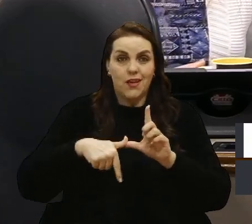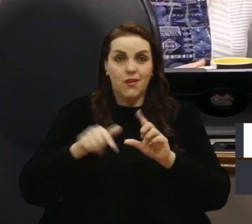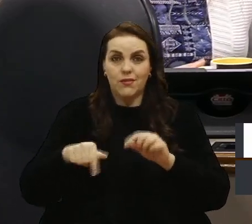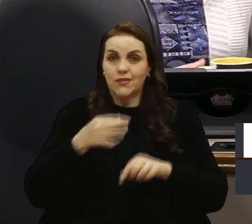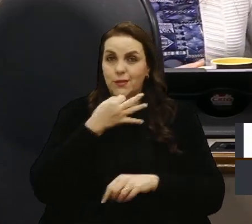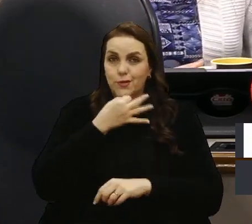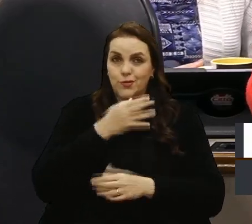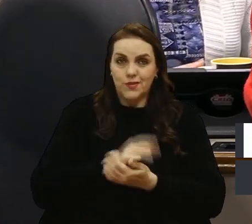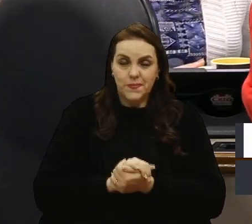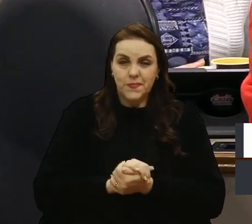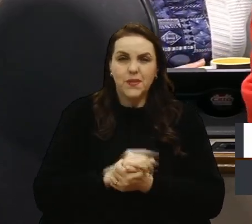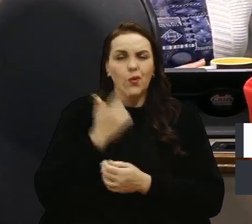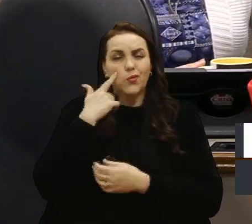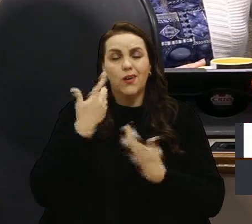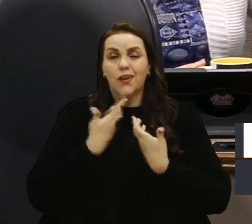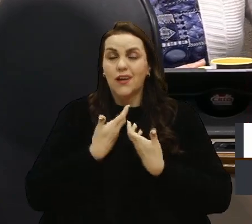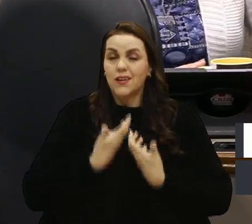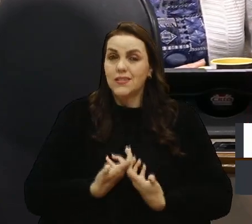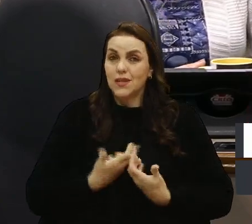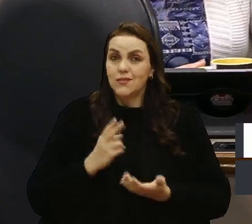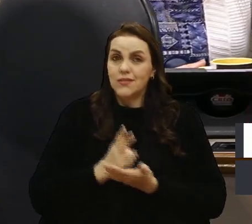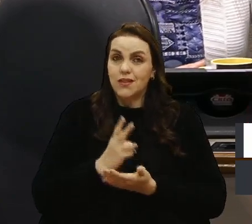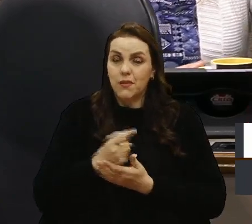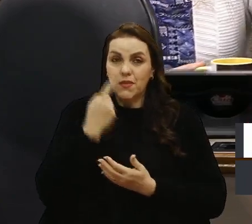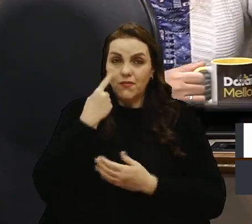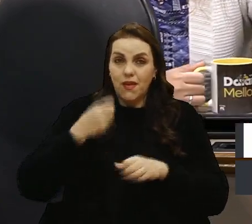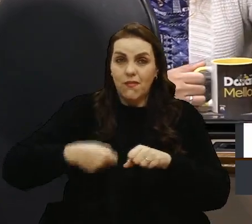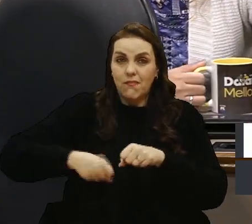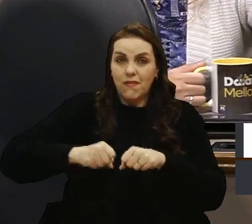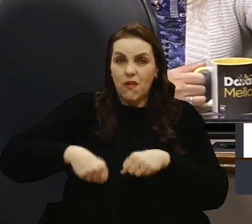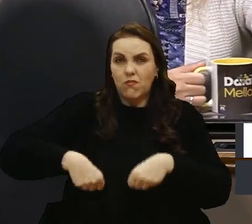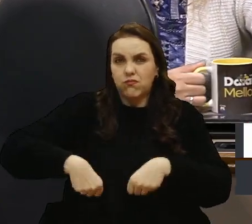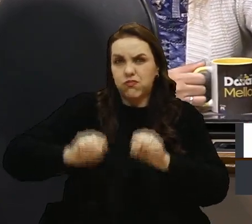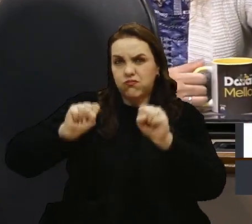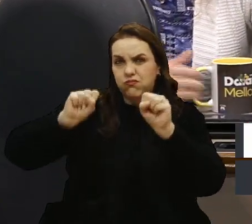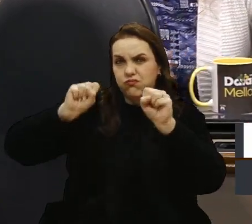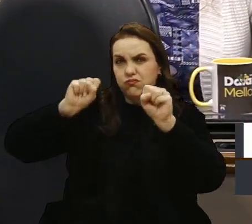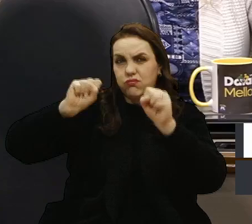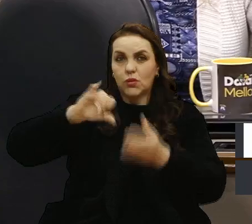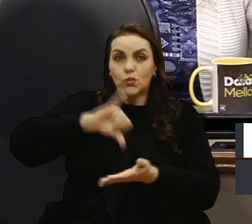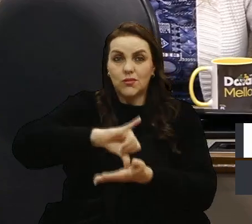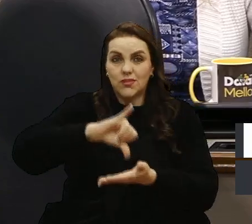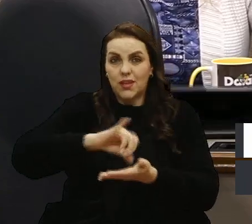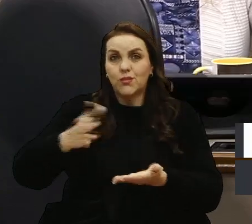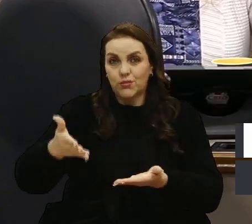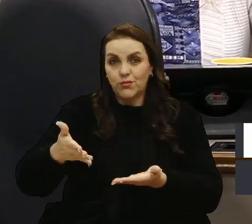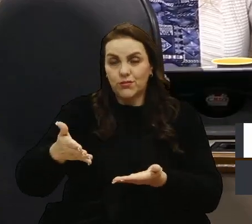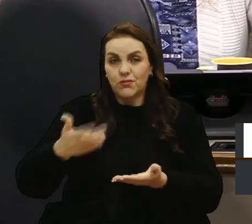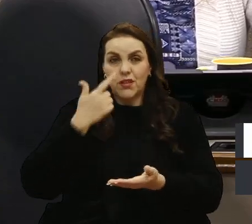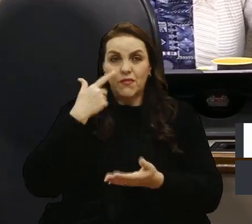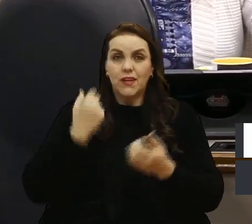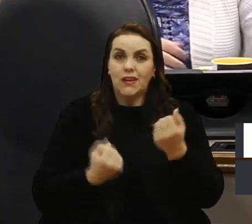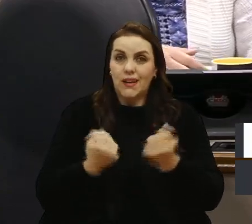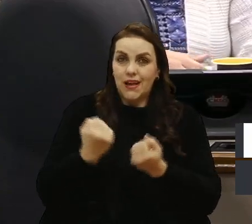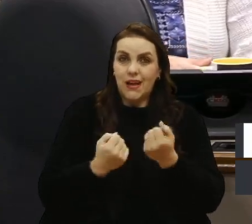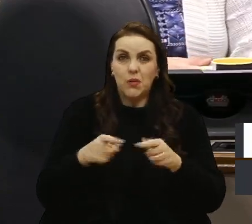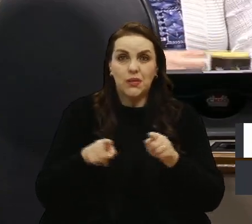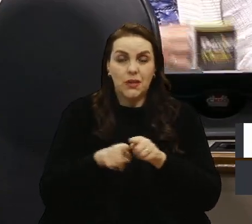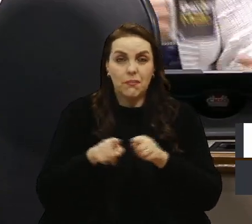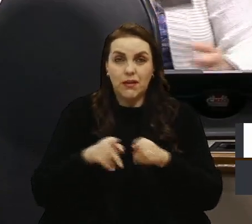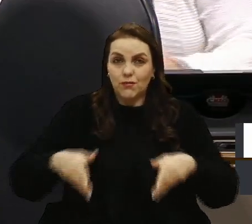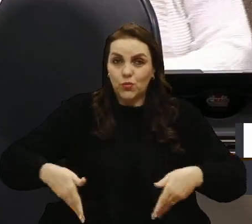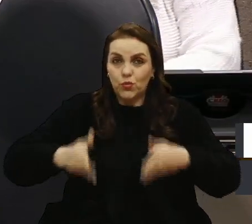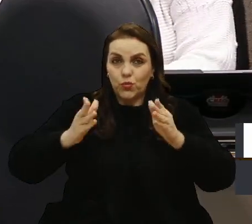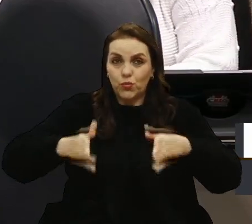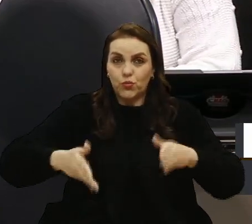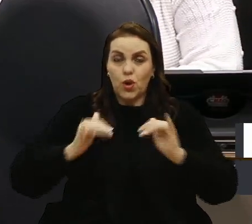Tenho cansado de ver motocicletas empinando em área central da nossa cidade, veículos em corredores de